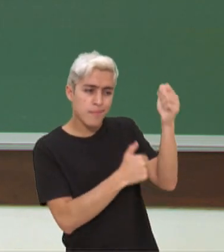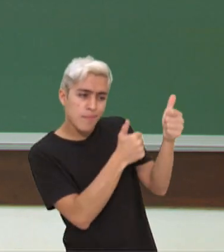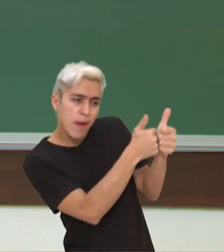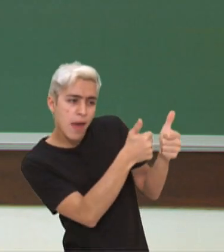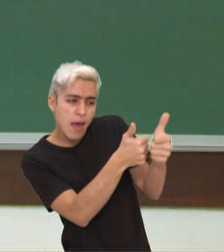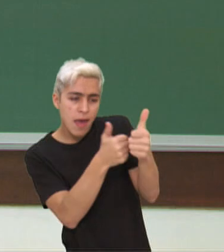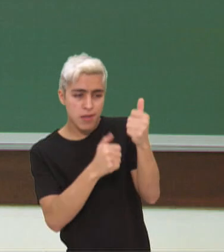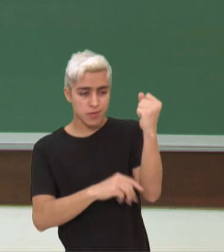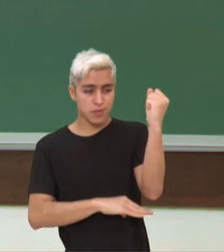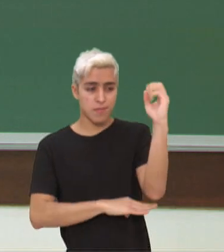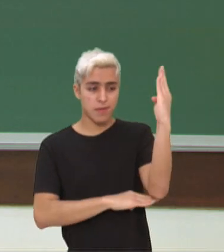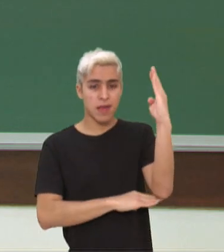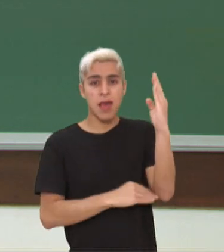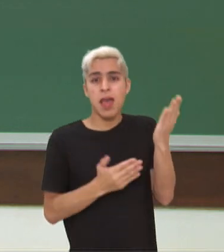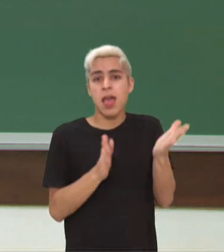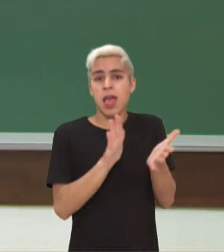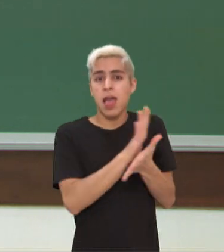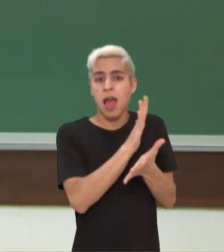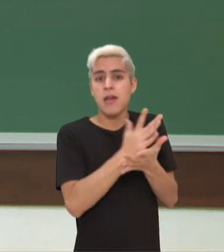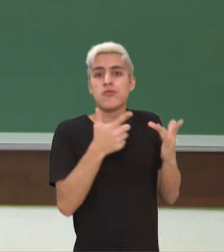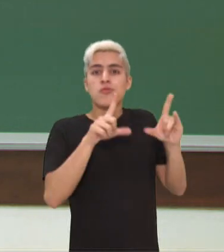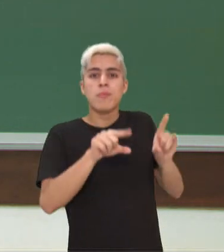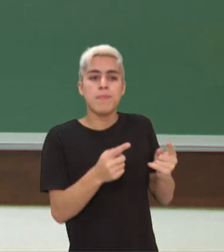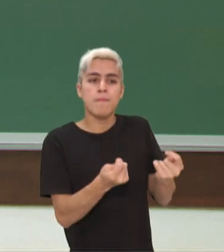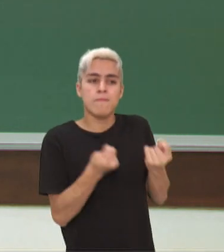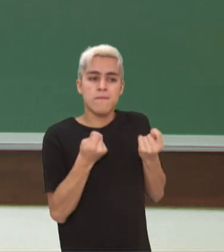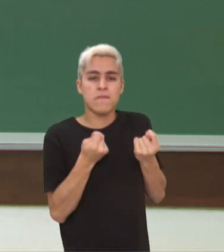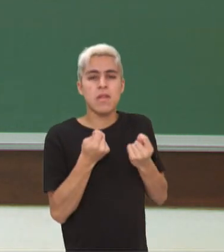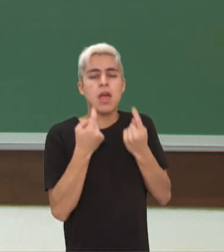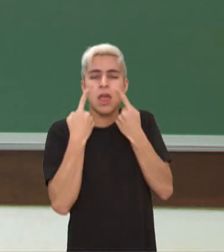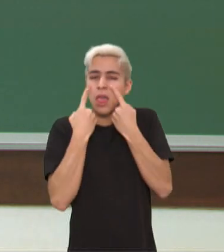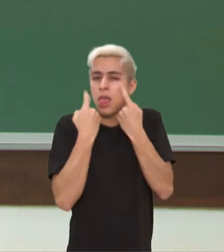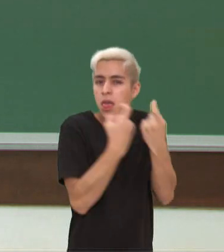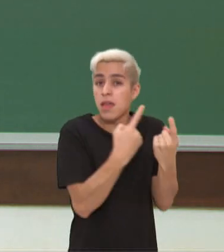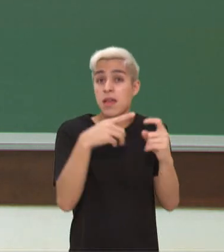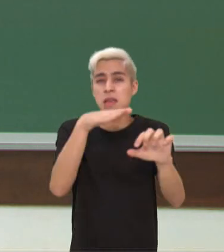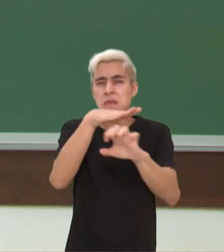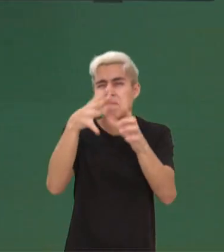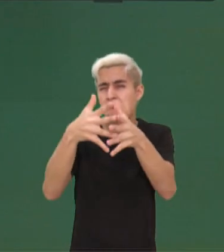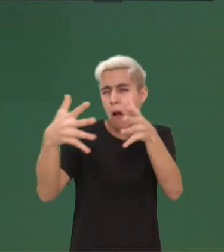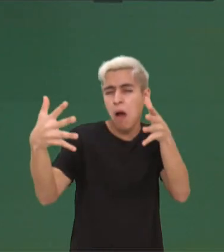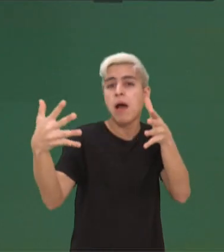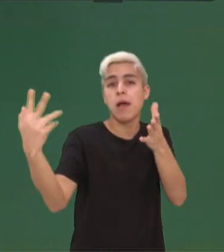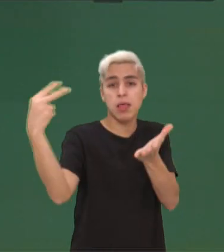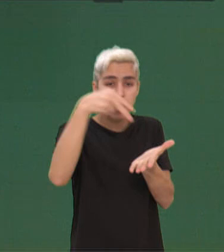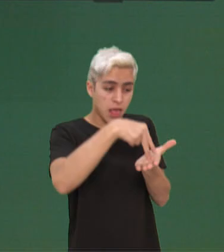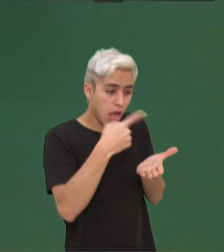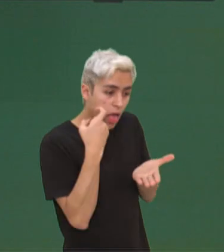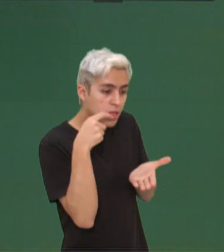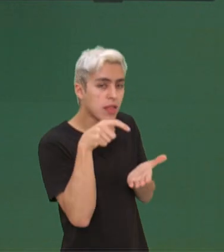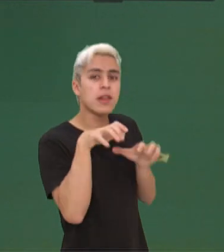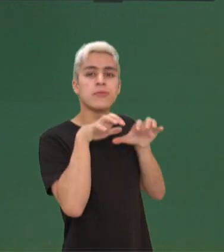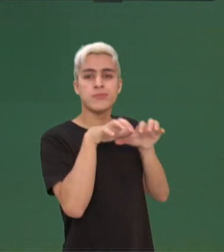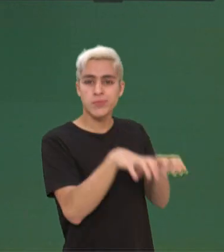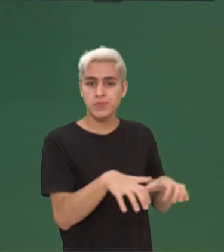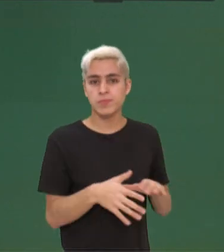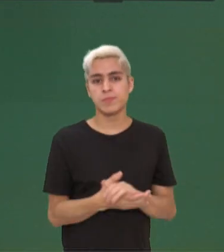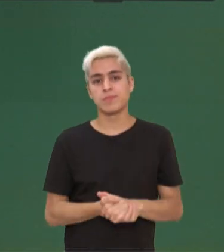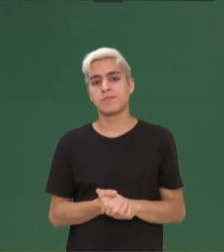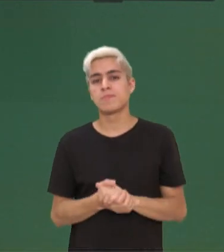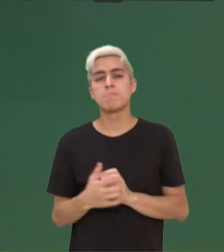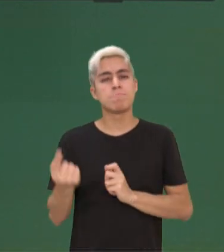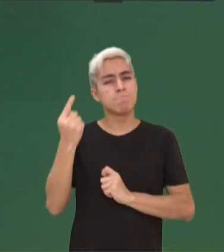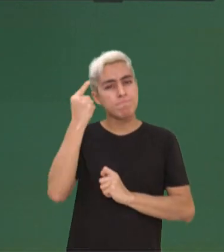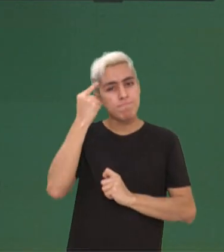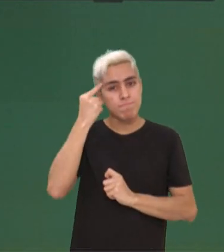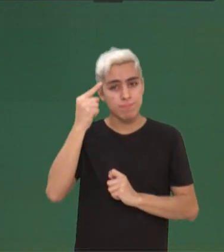tenho a redução dos custos. Esse é o interesse das grandes indústrias. E aí vamos pensar um